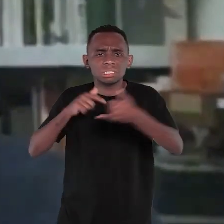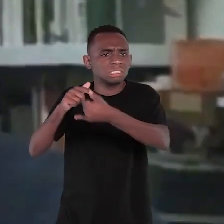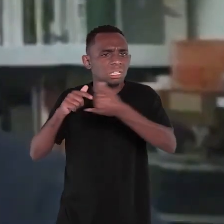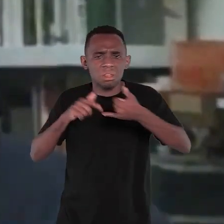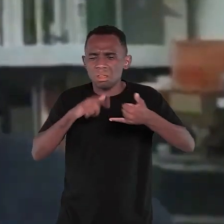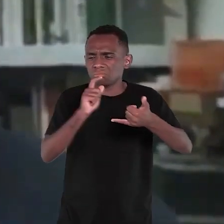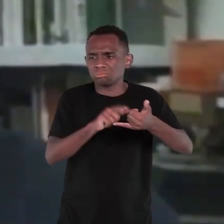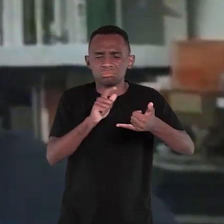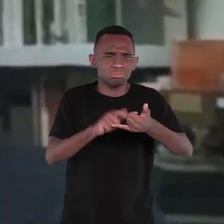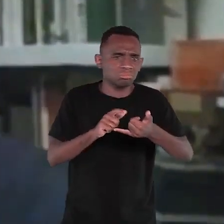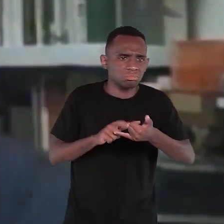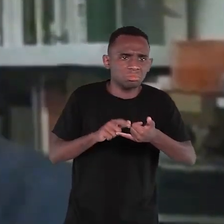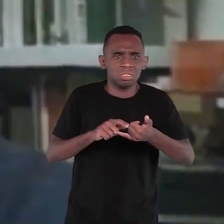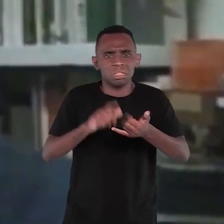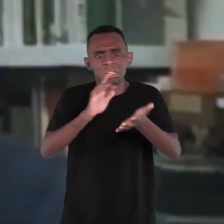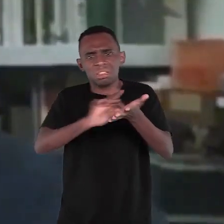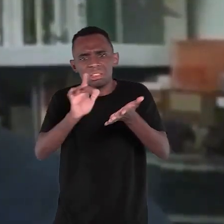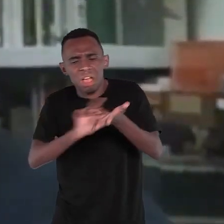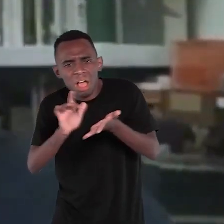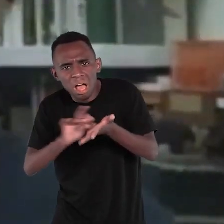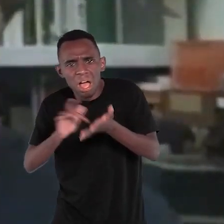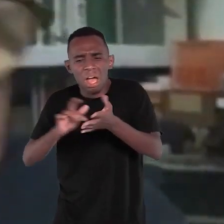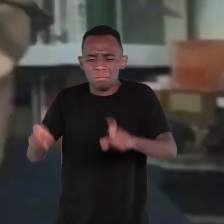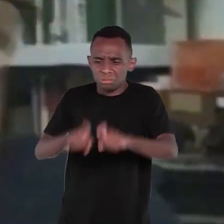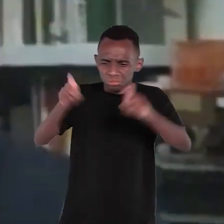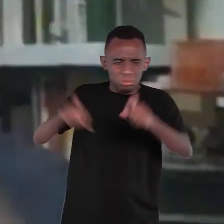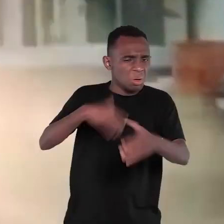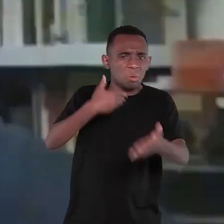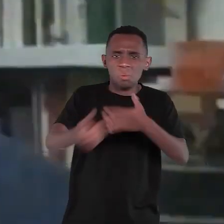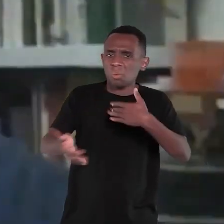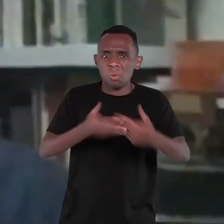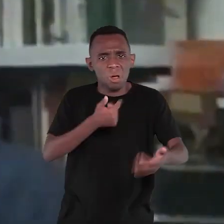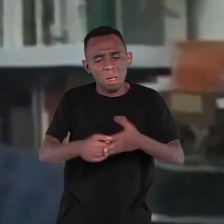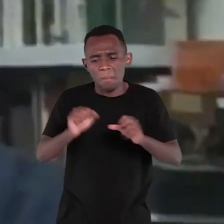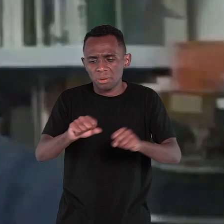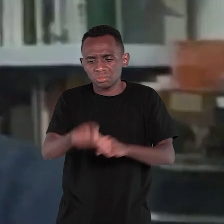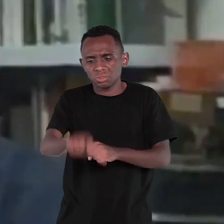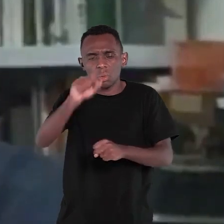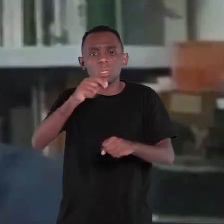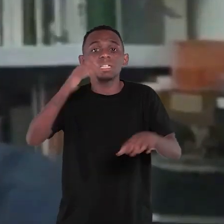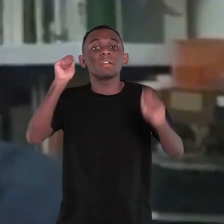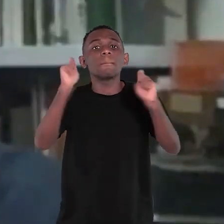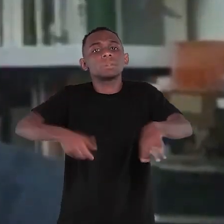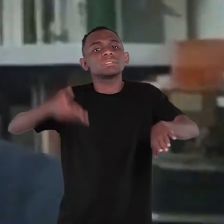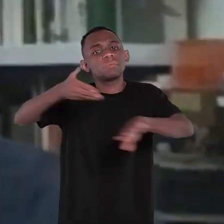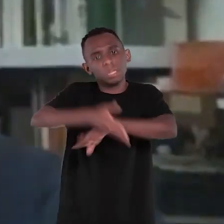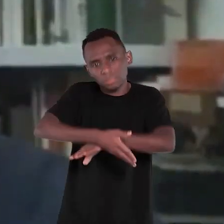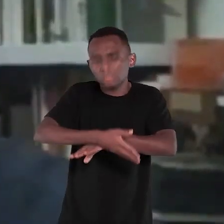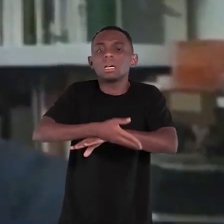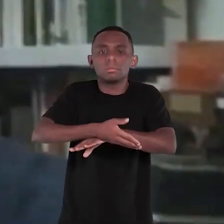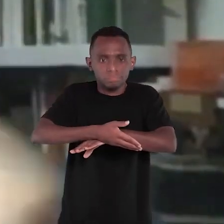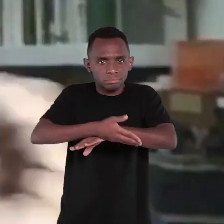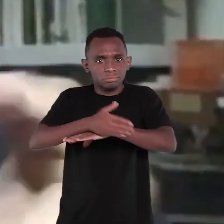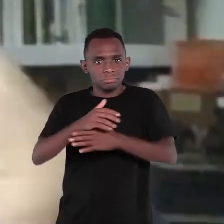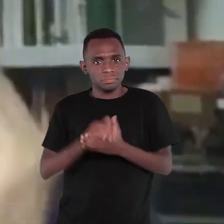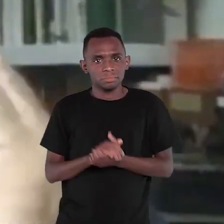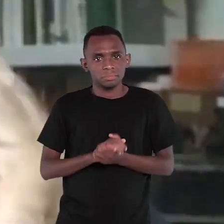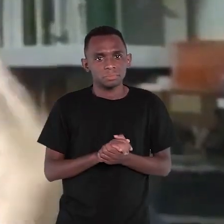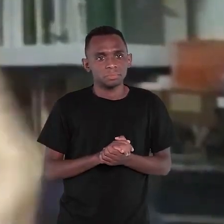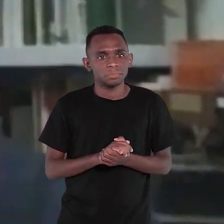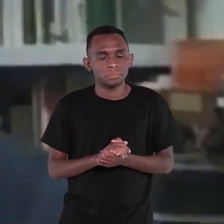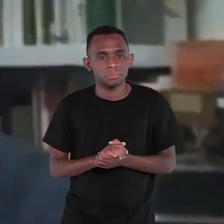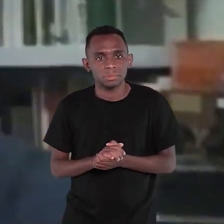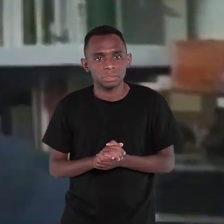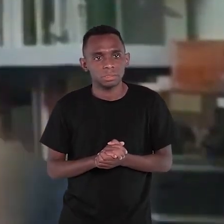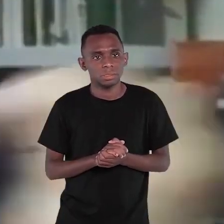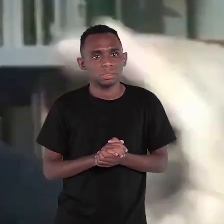dispositivo que você tenha, smartphone, tablet, computador, né? Qualquer dispositivo você tem acesso a